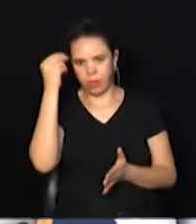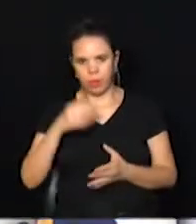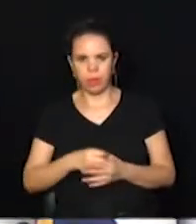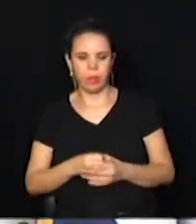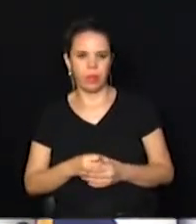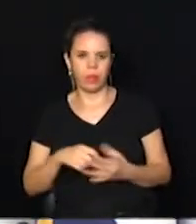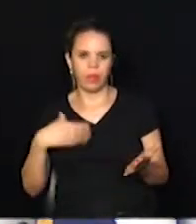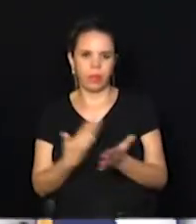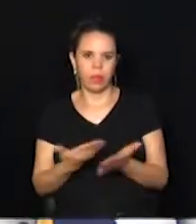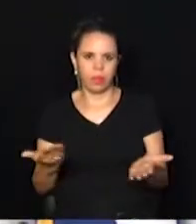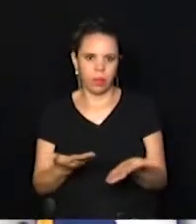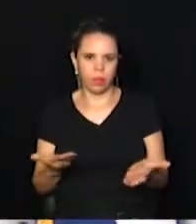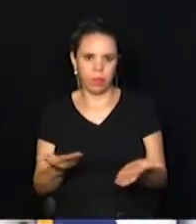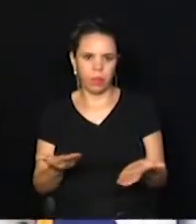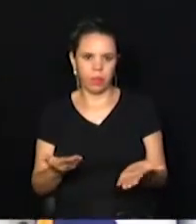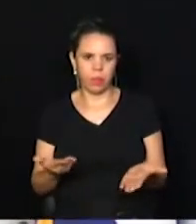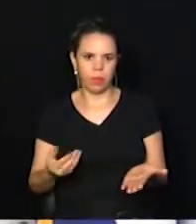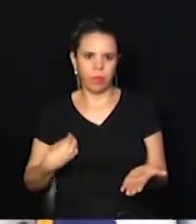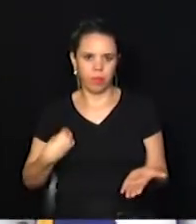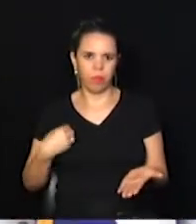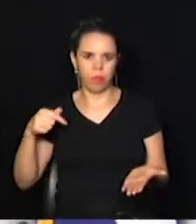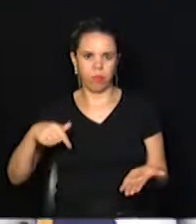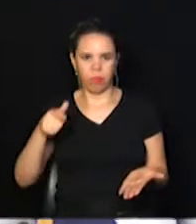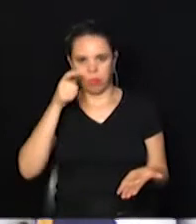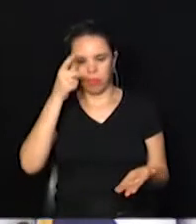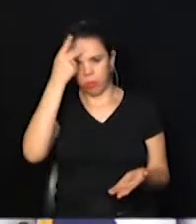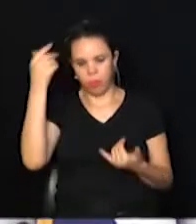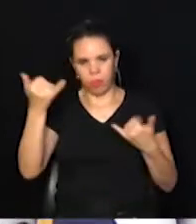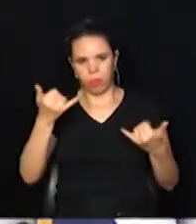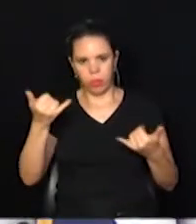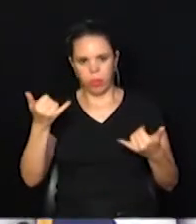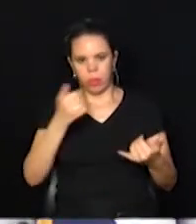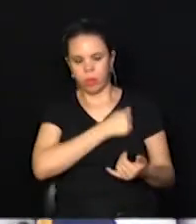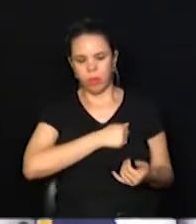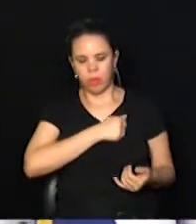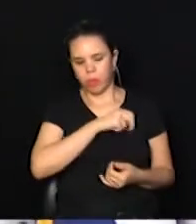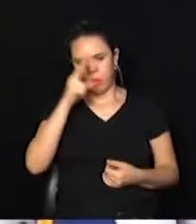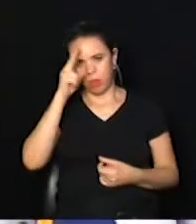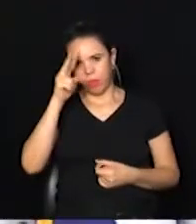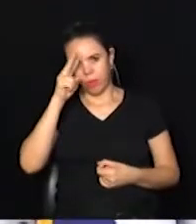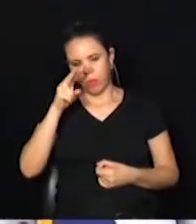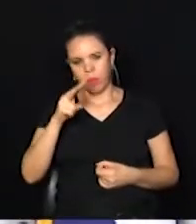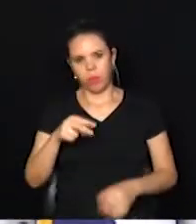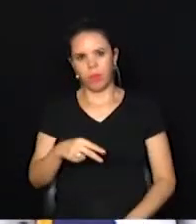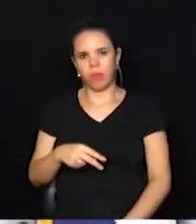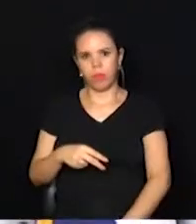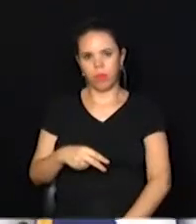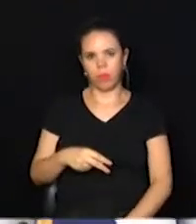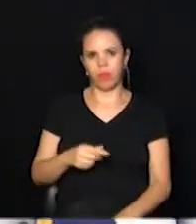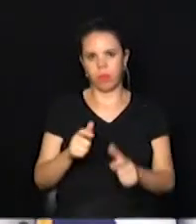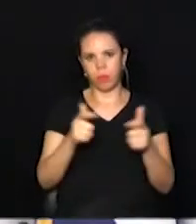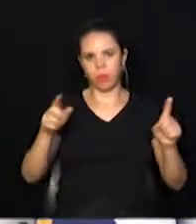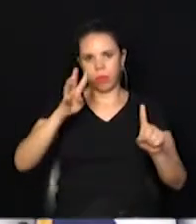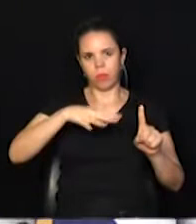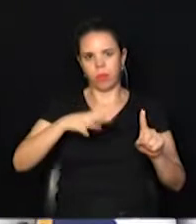que até hoje a gente ouve as pessoas ter saudades, recordar. Esse vai ser a maior homenagem